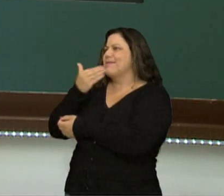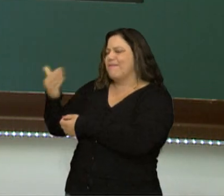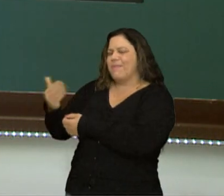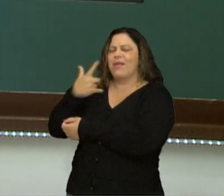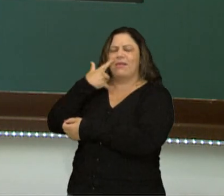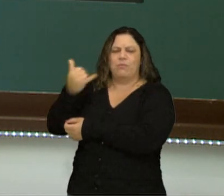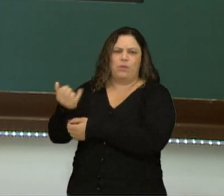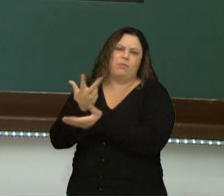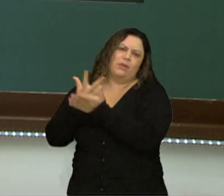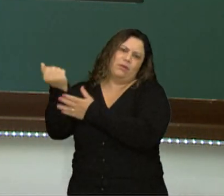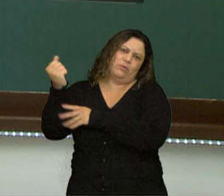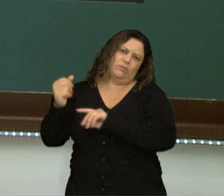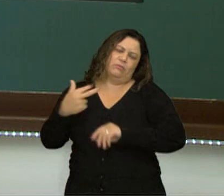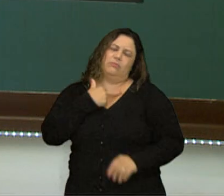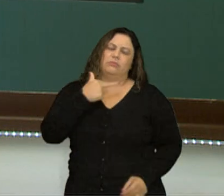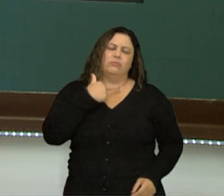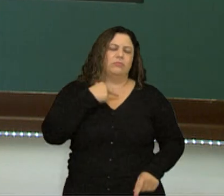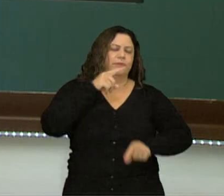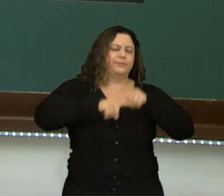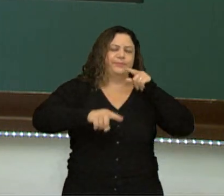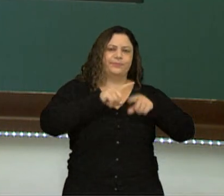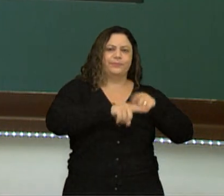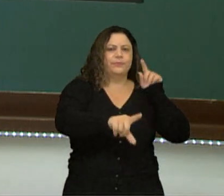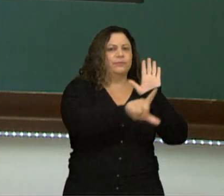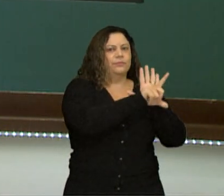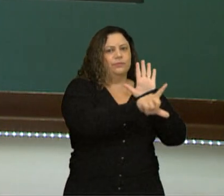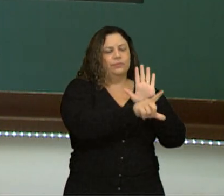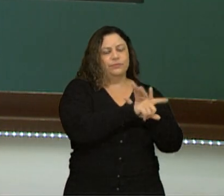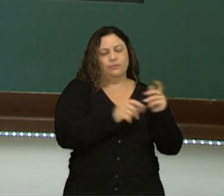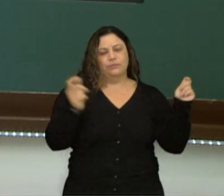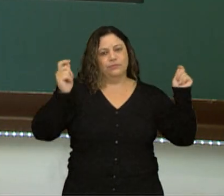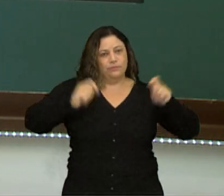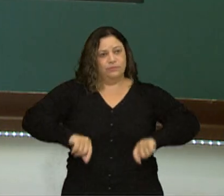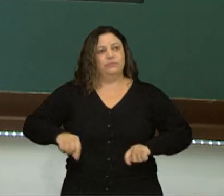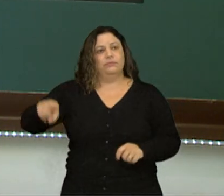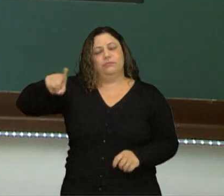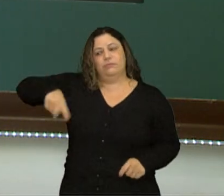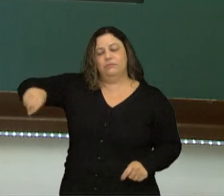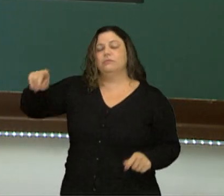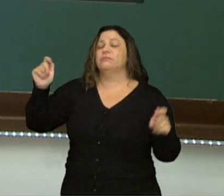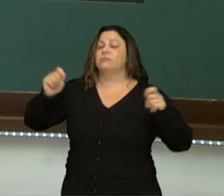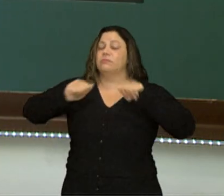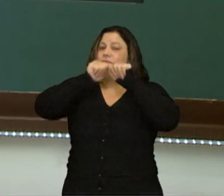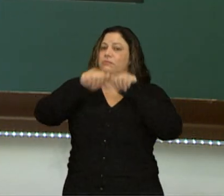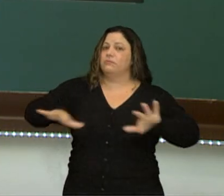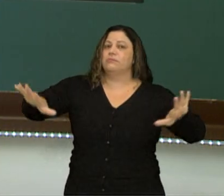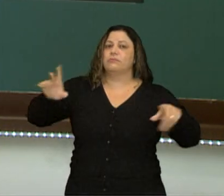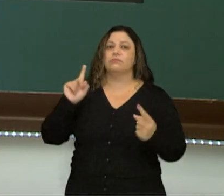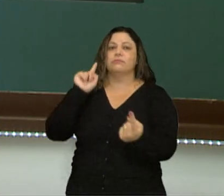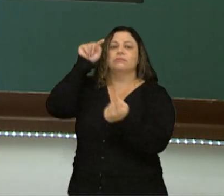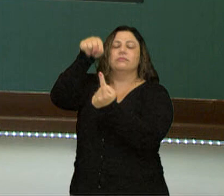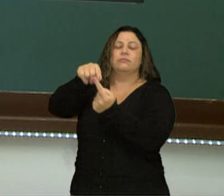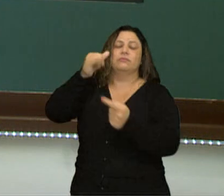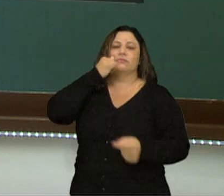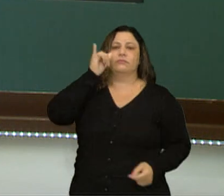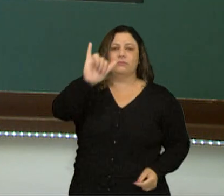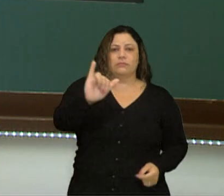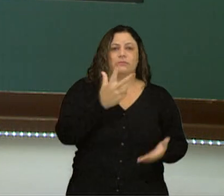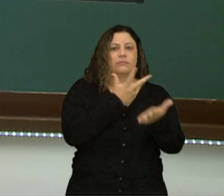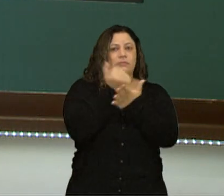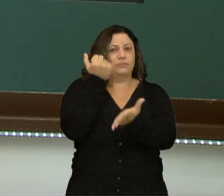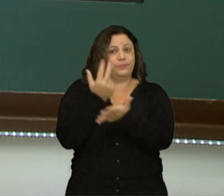pode. É protegido por lei, porque elas são o público-alvo disso aí para evitar, então, o